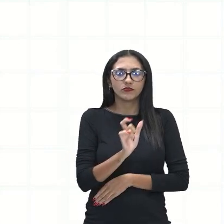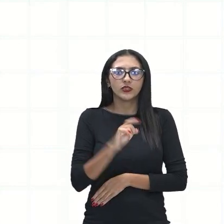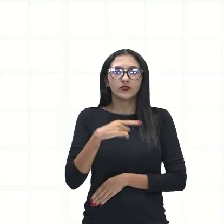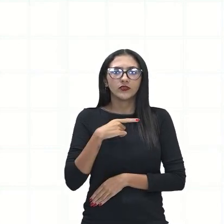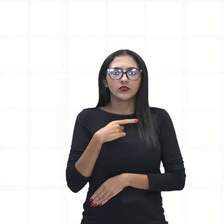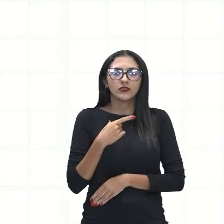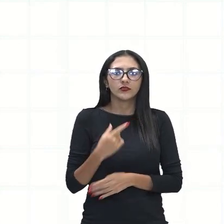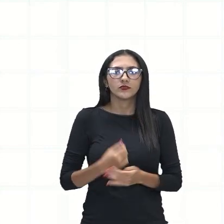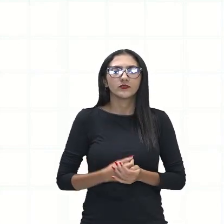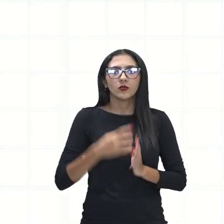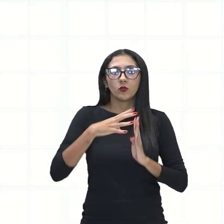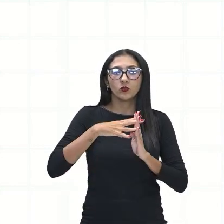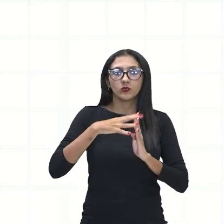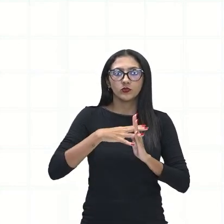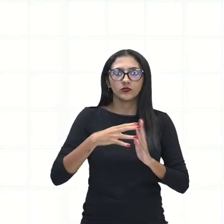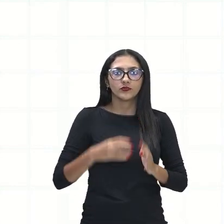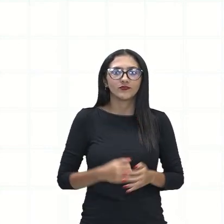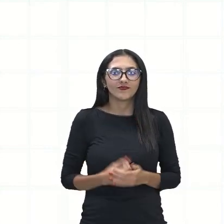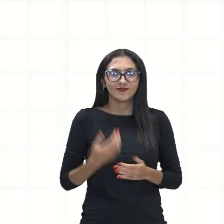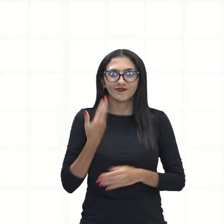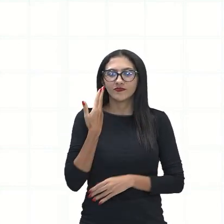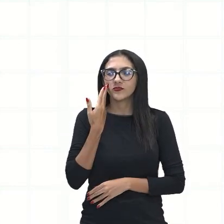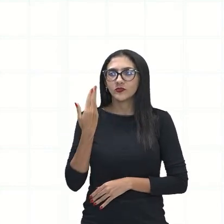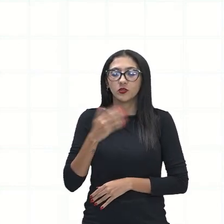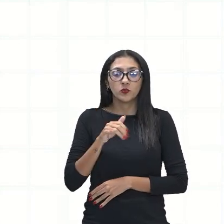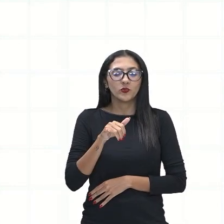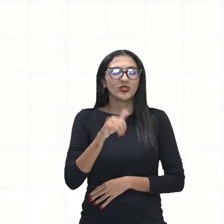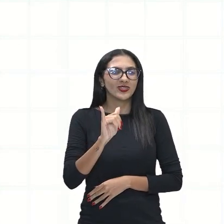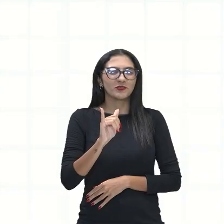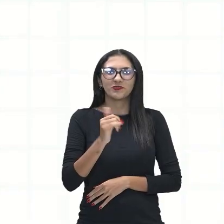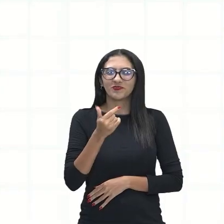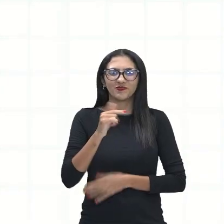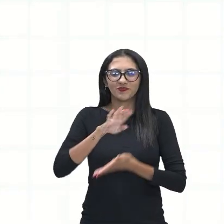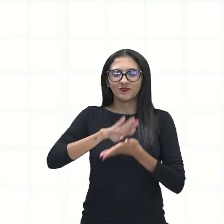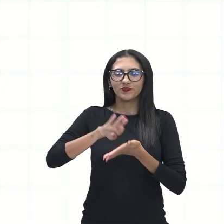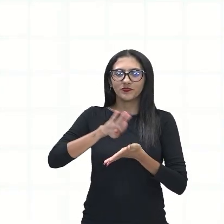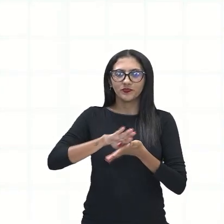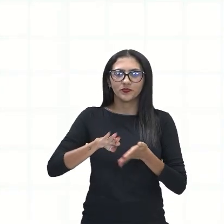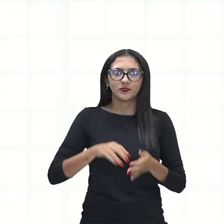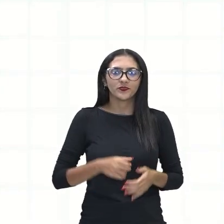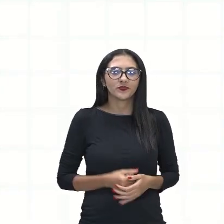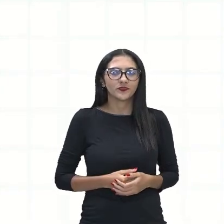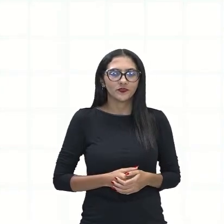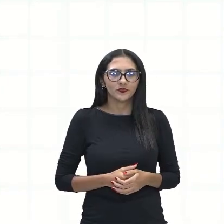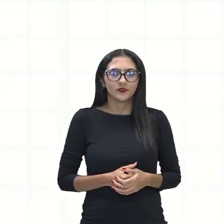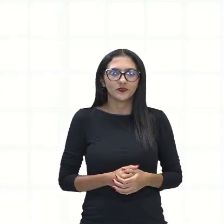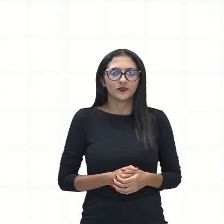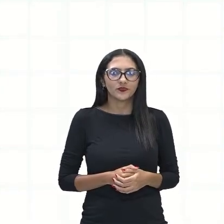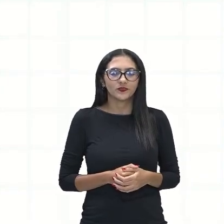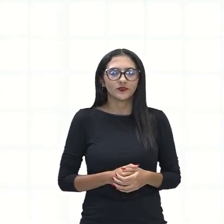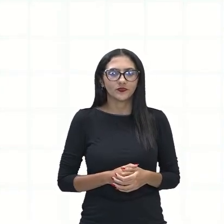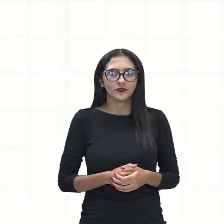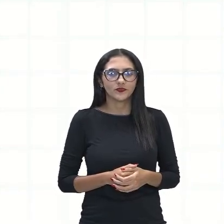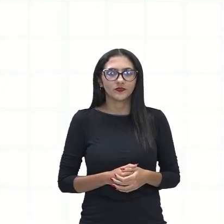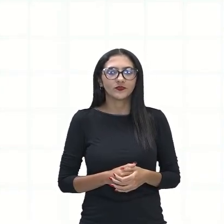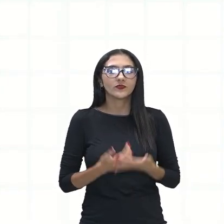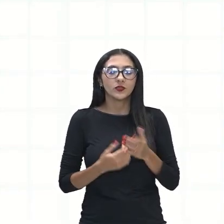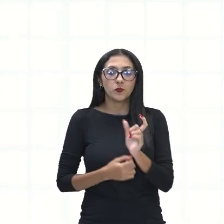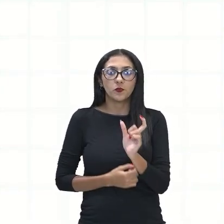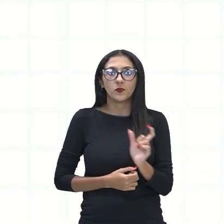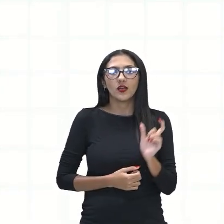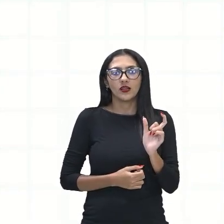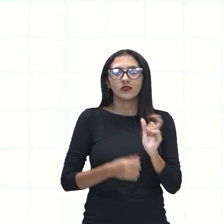Olha só. Perdi o Y. Então, one cherry, 2